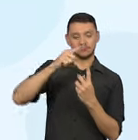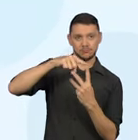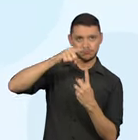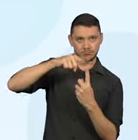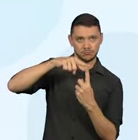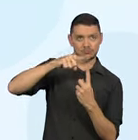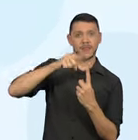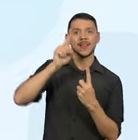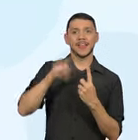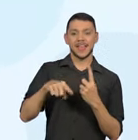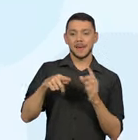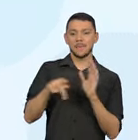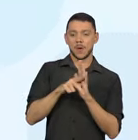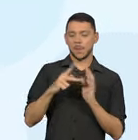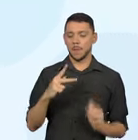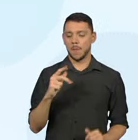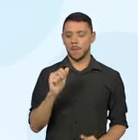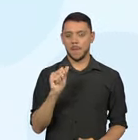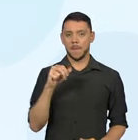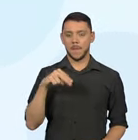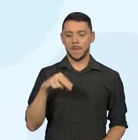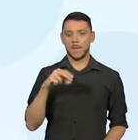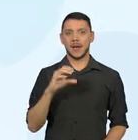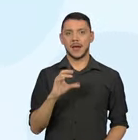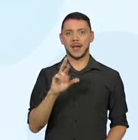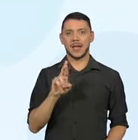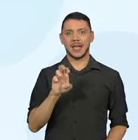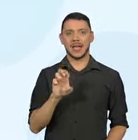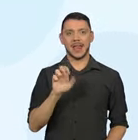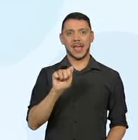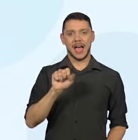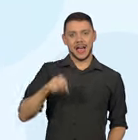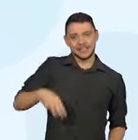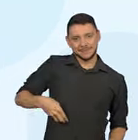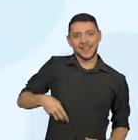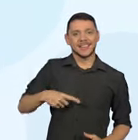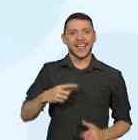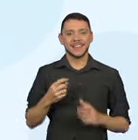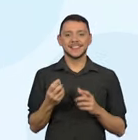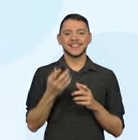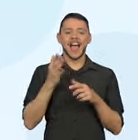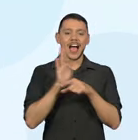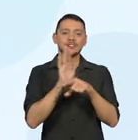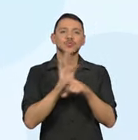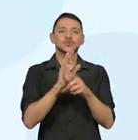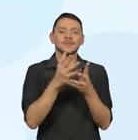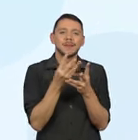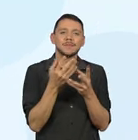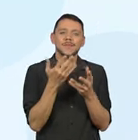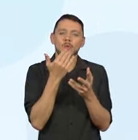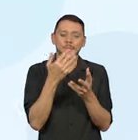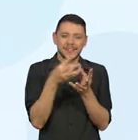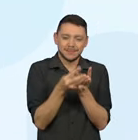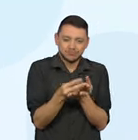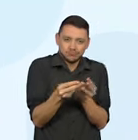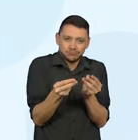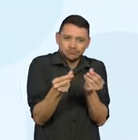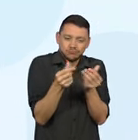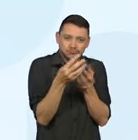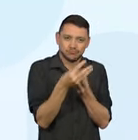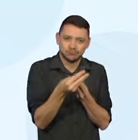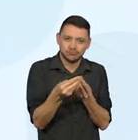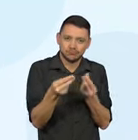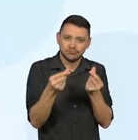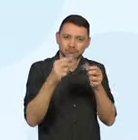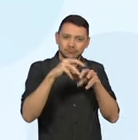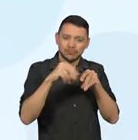é criado pelo pâncreas, tá bom? Cada substância quebra um tipo de nutriente, ok? E